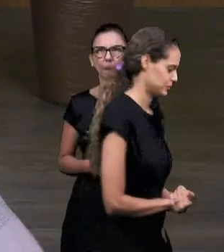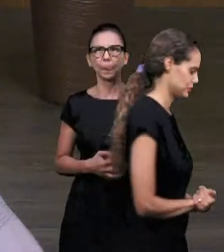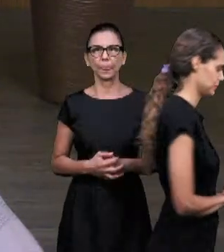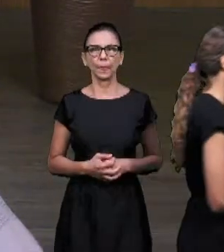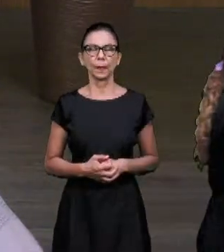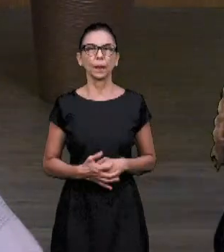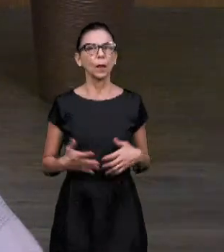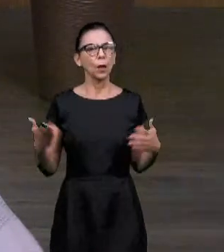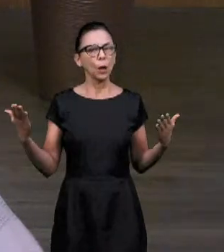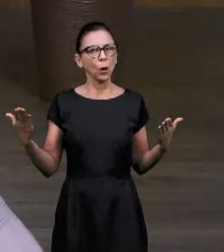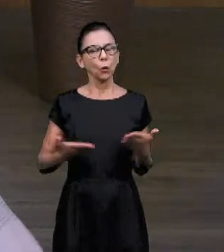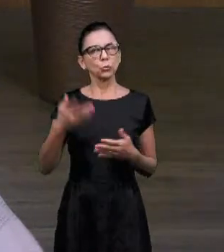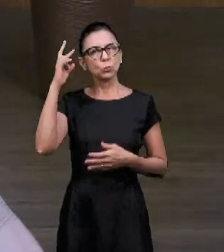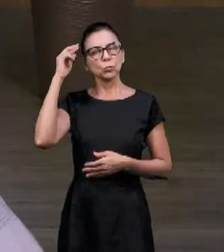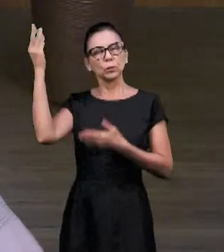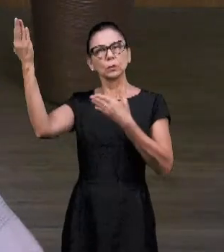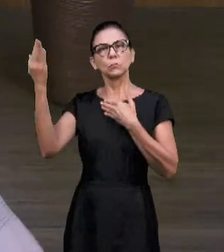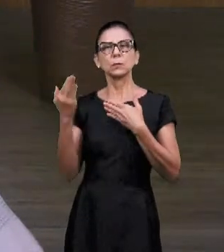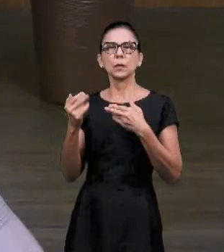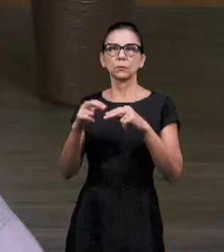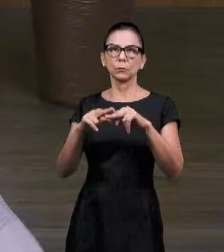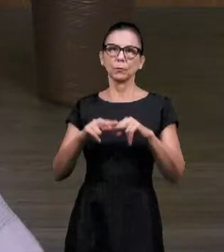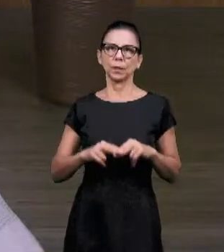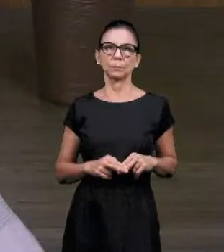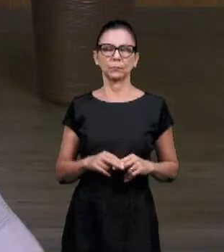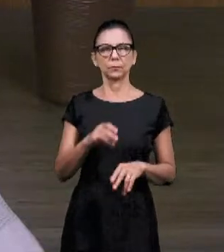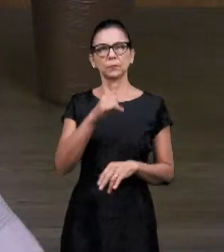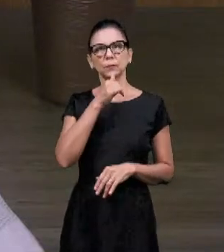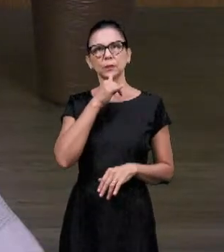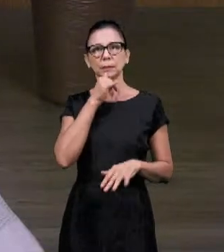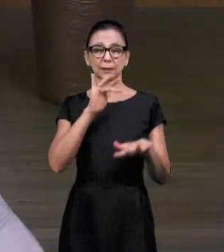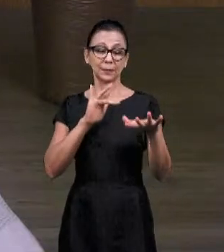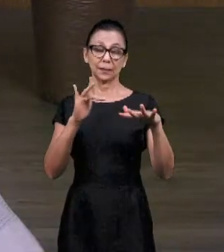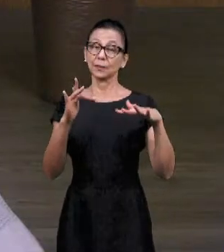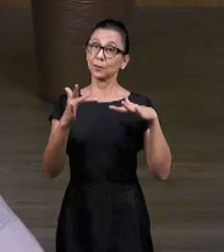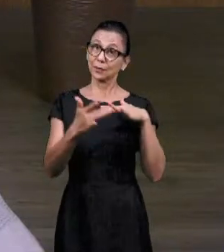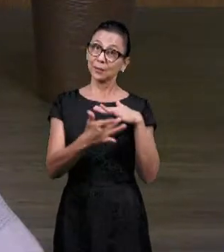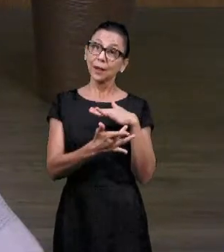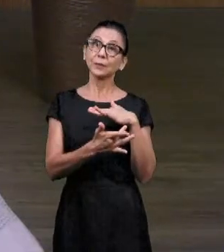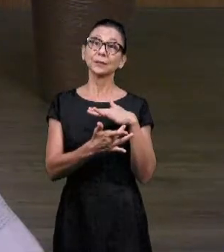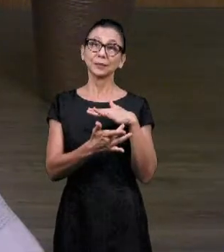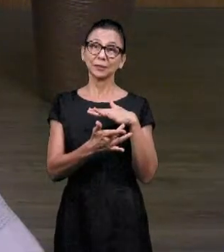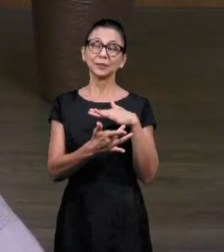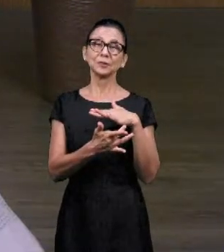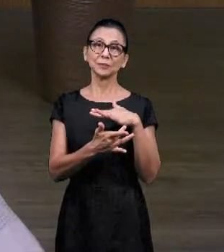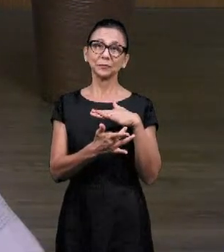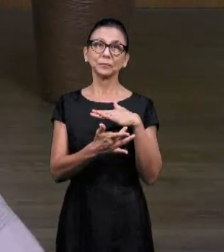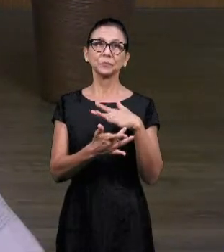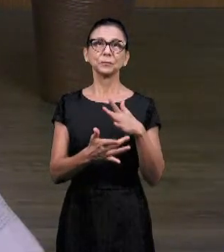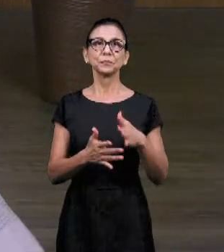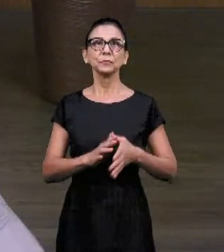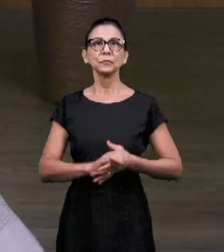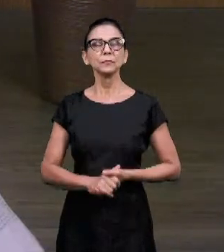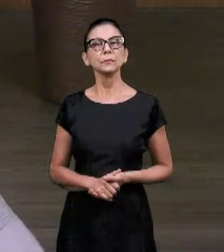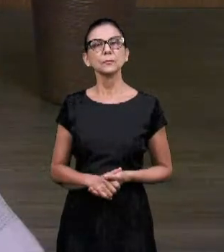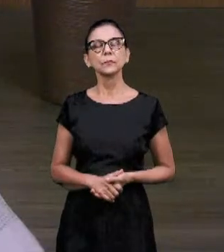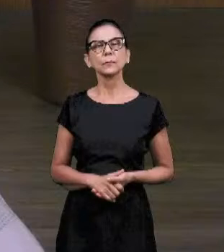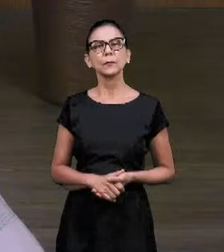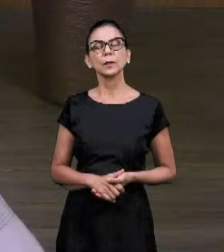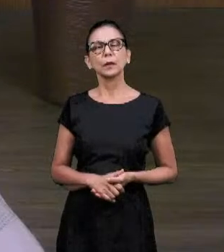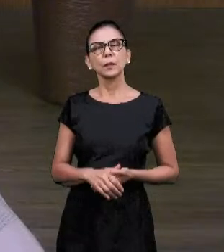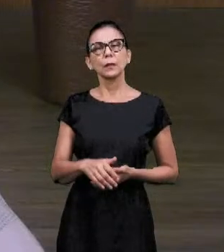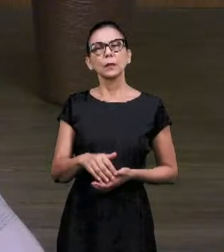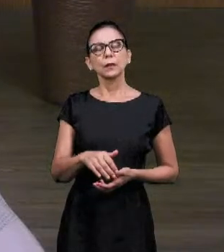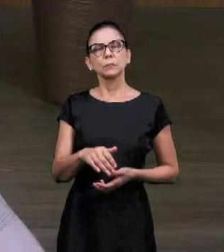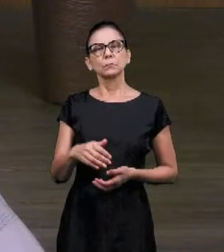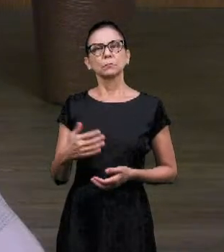tem nos dado recursos. Por exemplo, as redes sociais são recursos, estão aí. Eu quero perguntar uma coisa, quem dos irmãos que está assistindo aqui